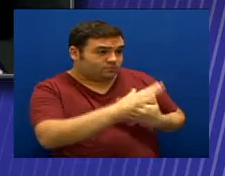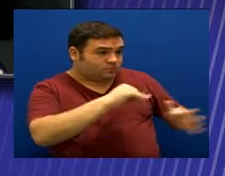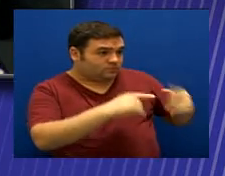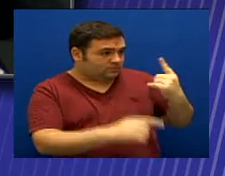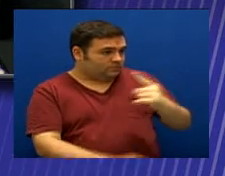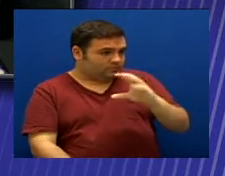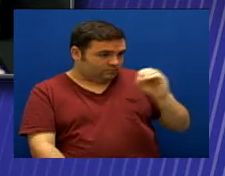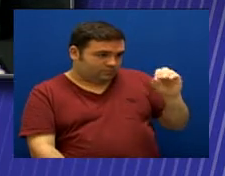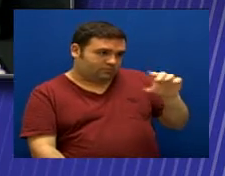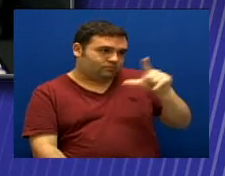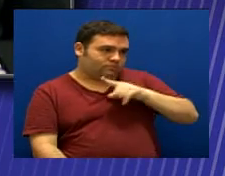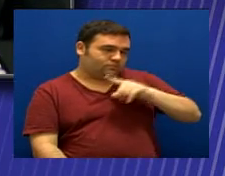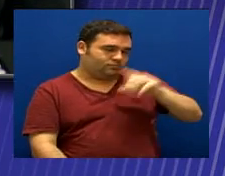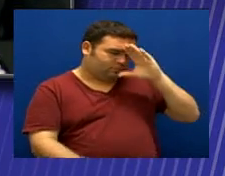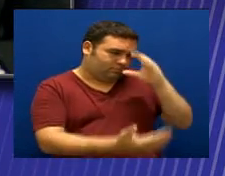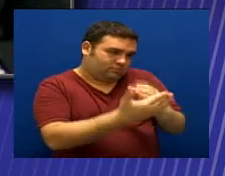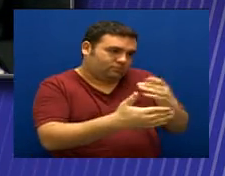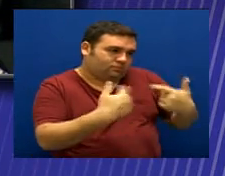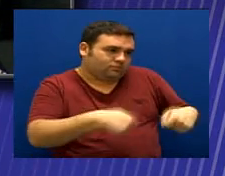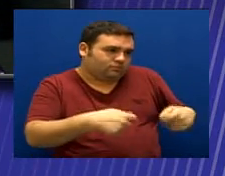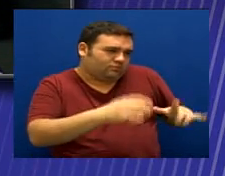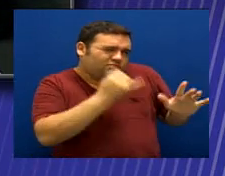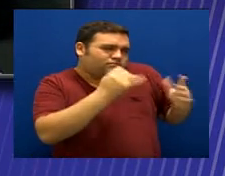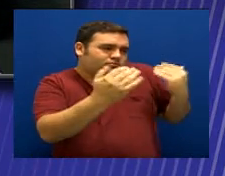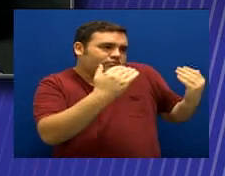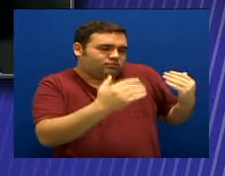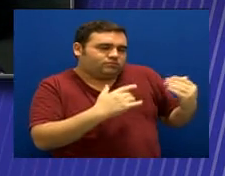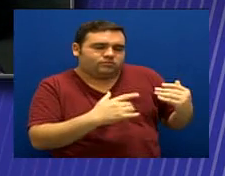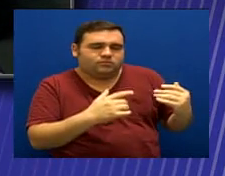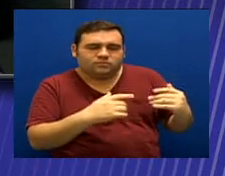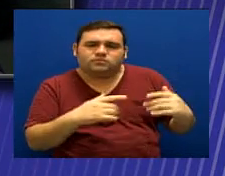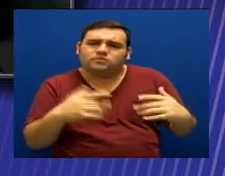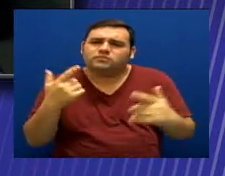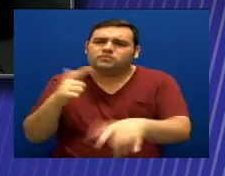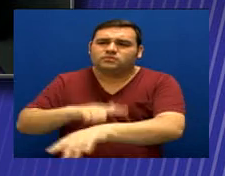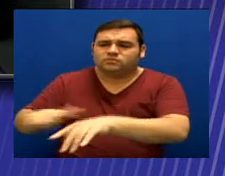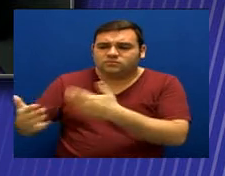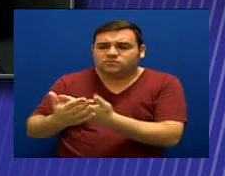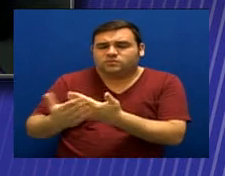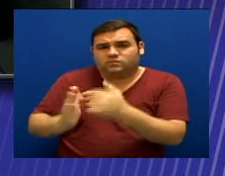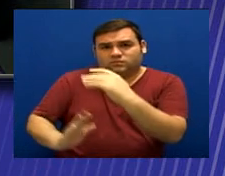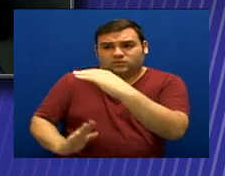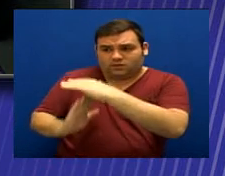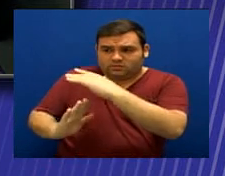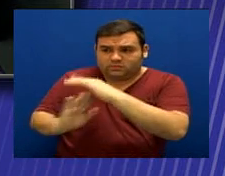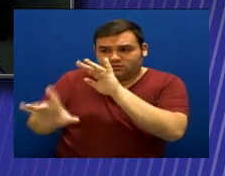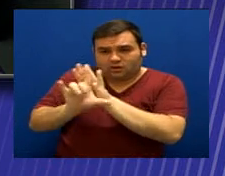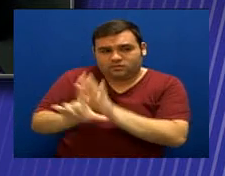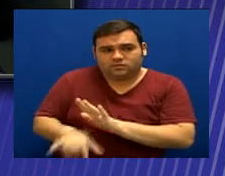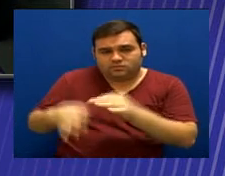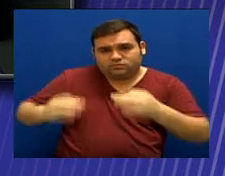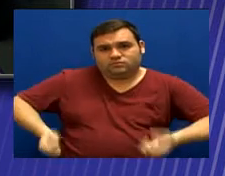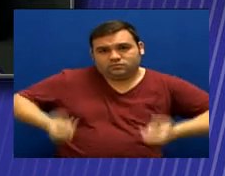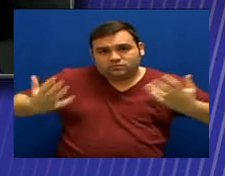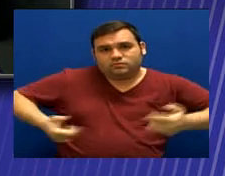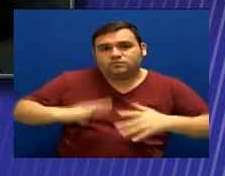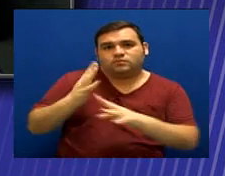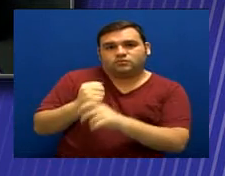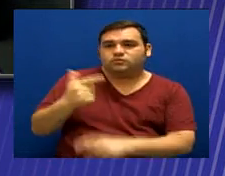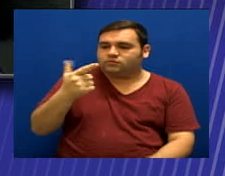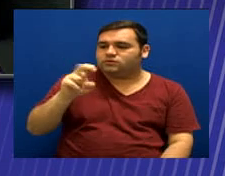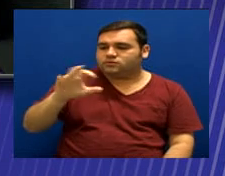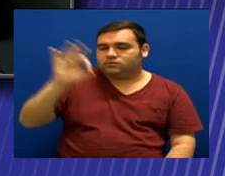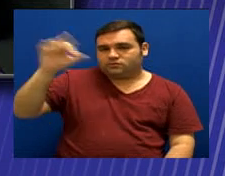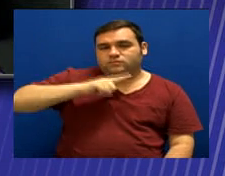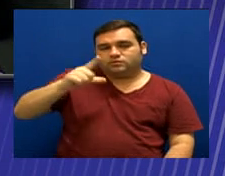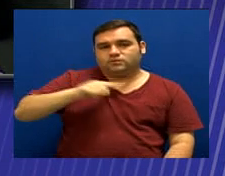120 é previsto tem uma projeção assim a educação ela tem um limite legal de gasto que é o da ordem de 25%